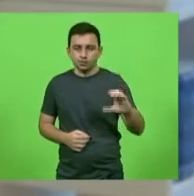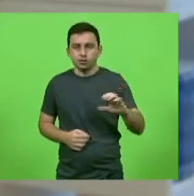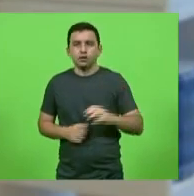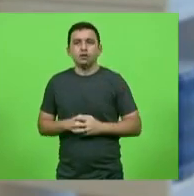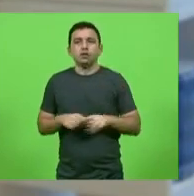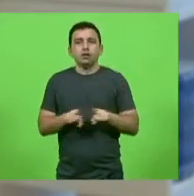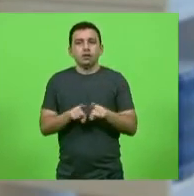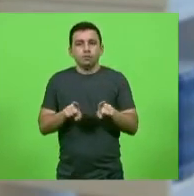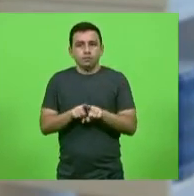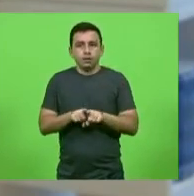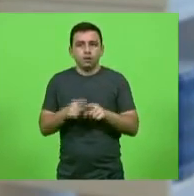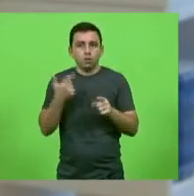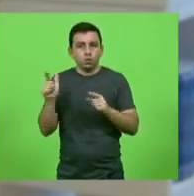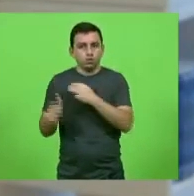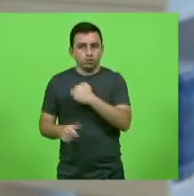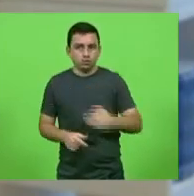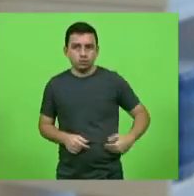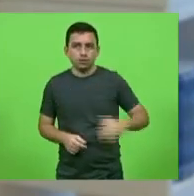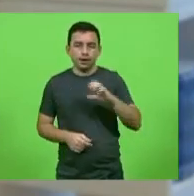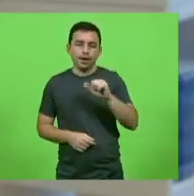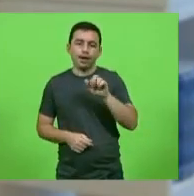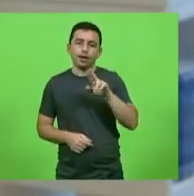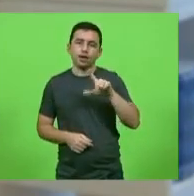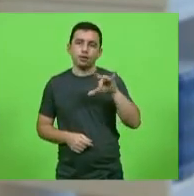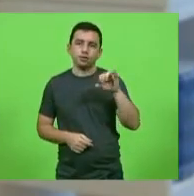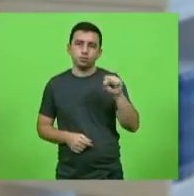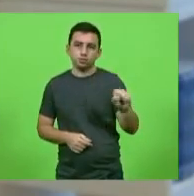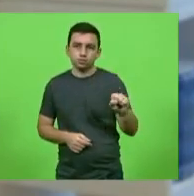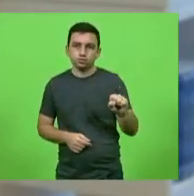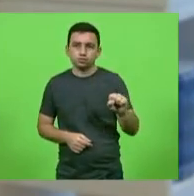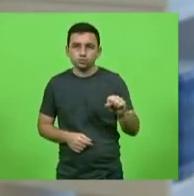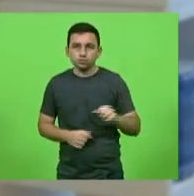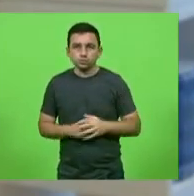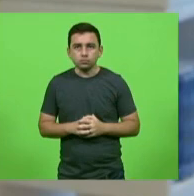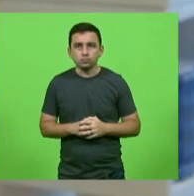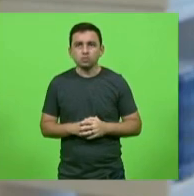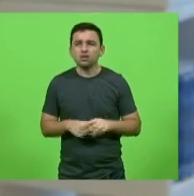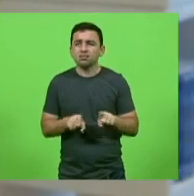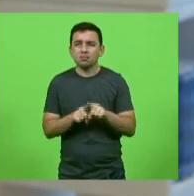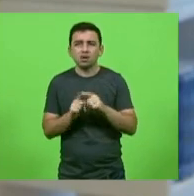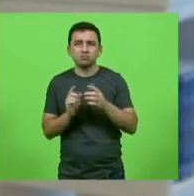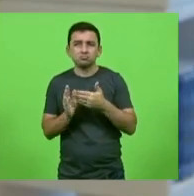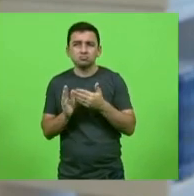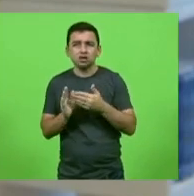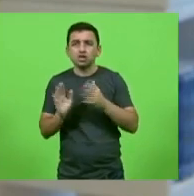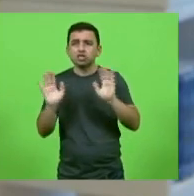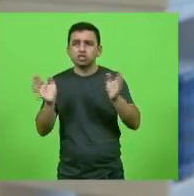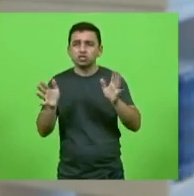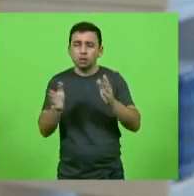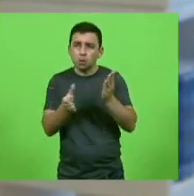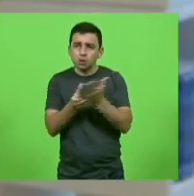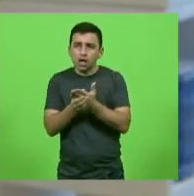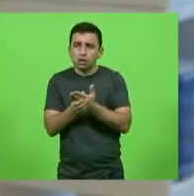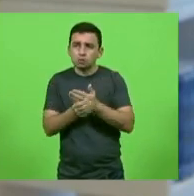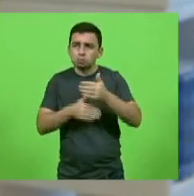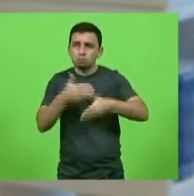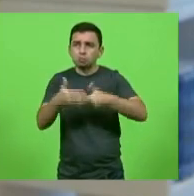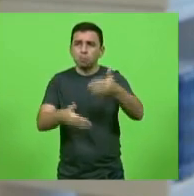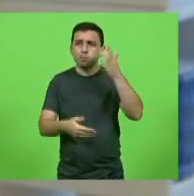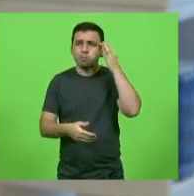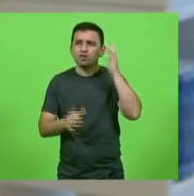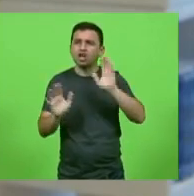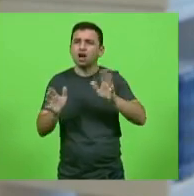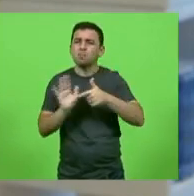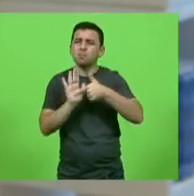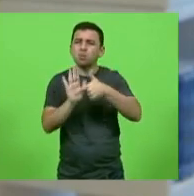do ministro Carlos Veloso. Ademais, excelências, o caderno processual está maduro, não justificando eventual fase de